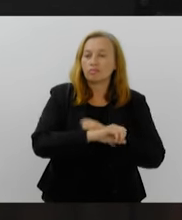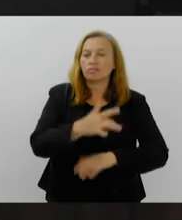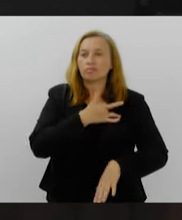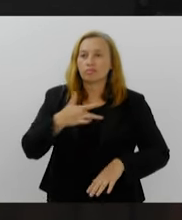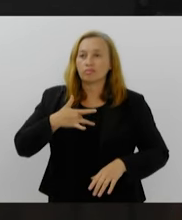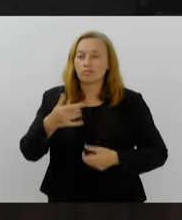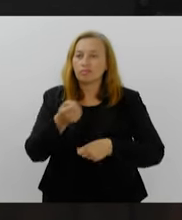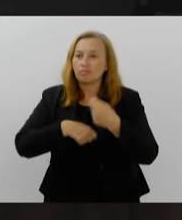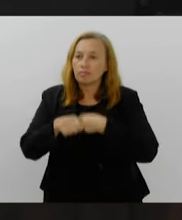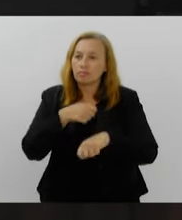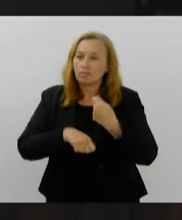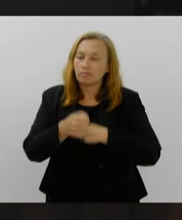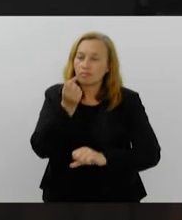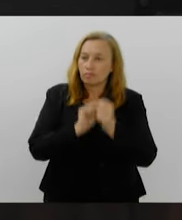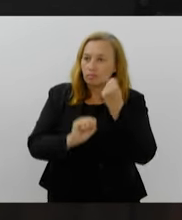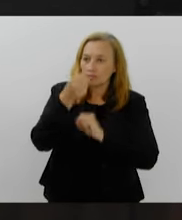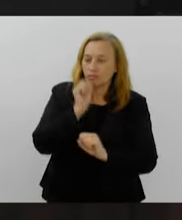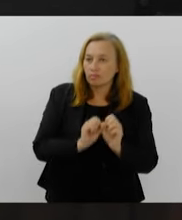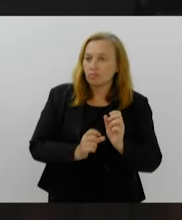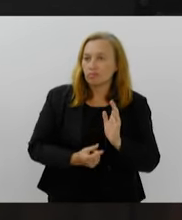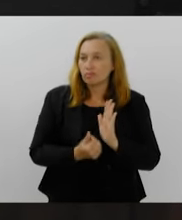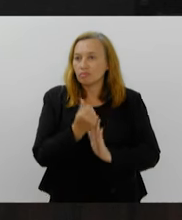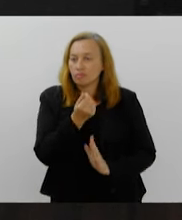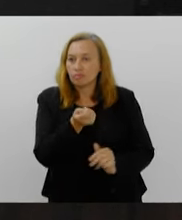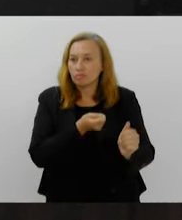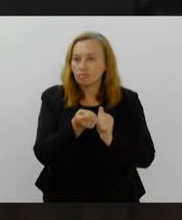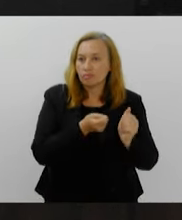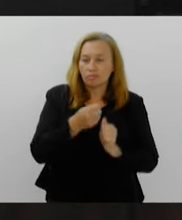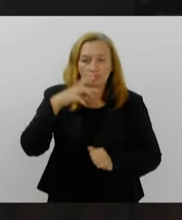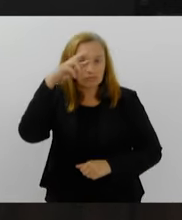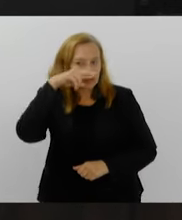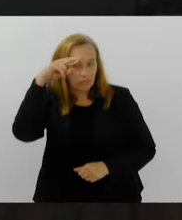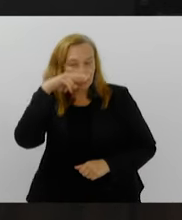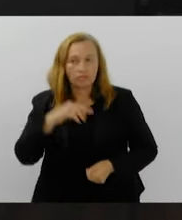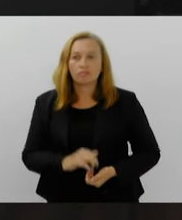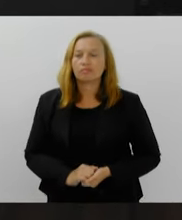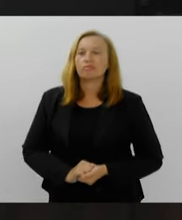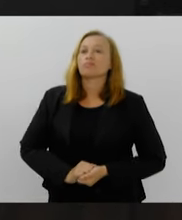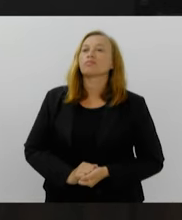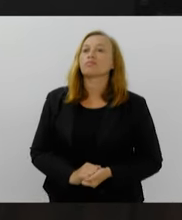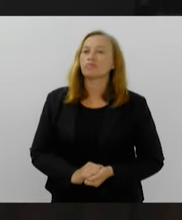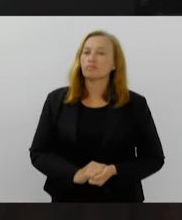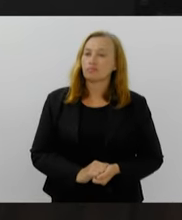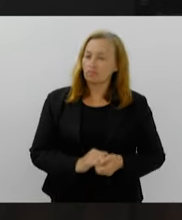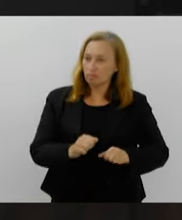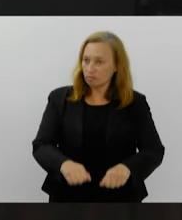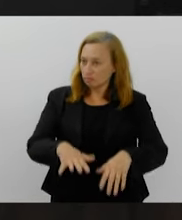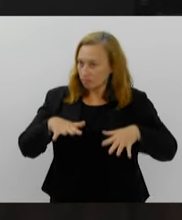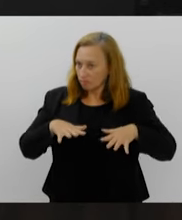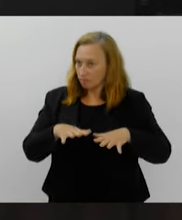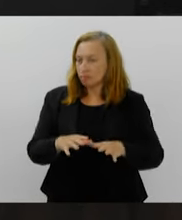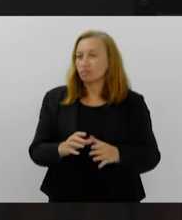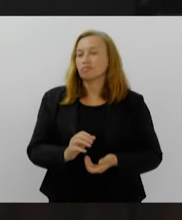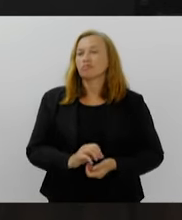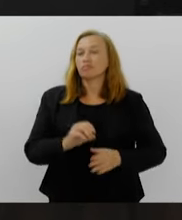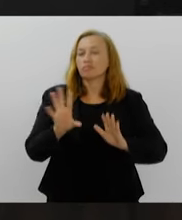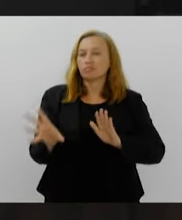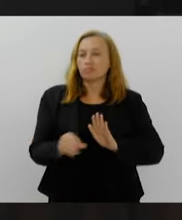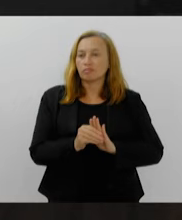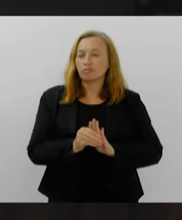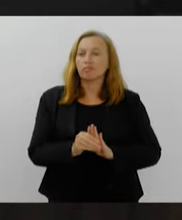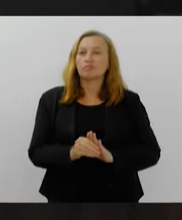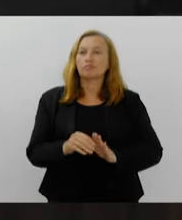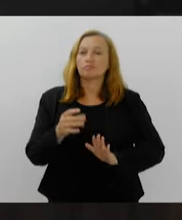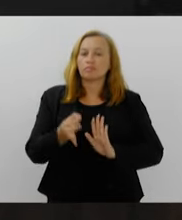de Economia Indústria e Comércio de orçamento Finanças fiscalização financeira e controle às emendas de plenário para